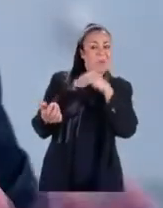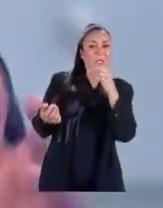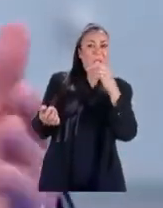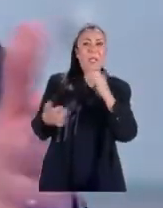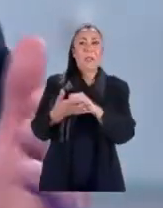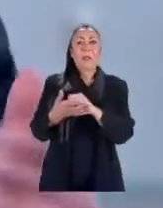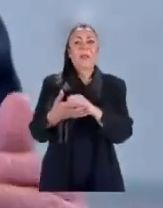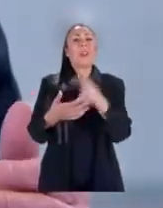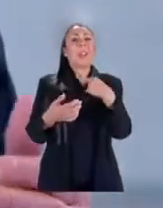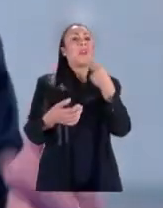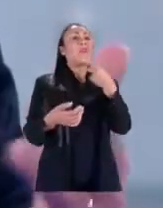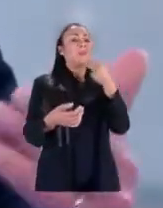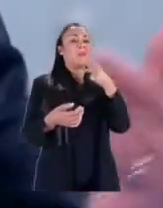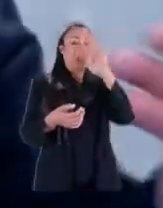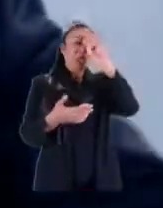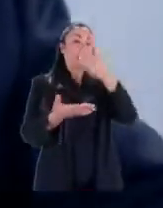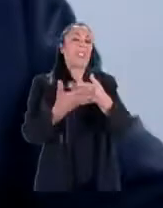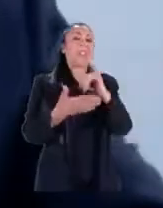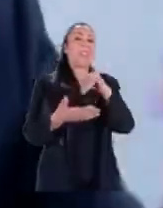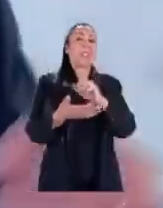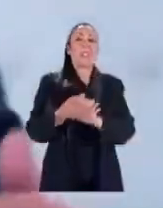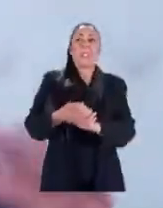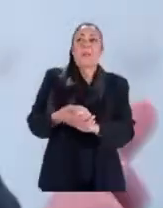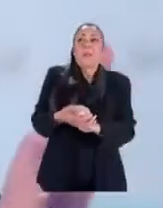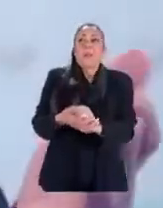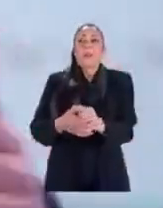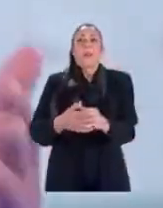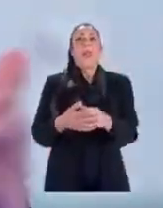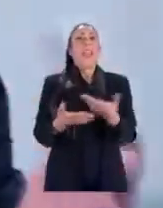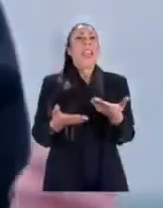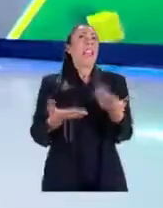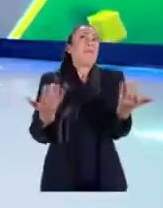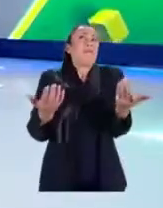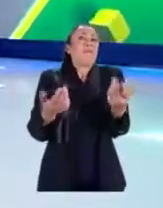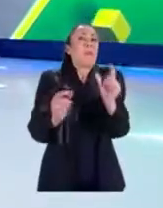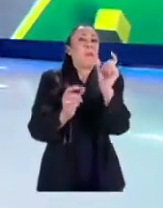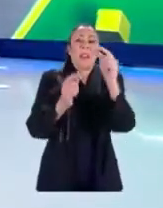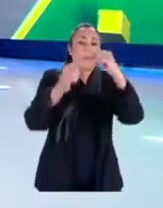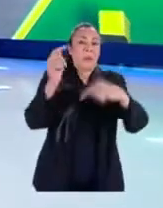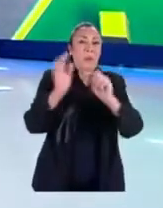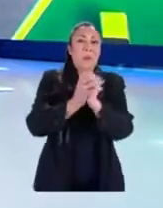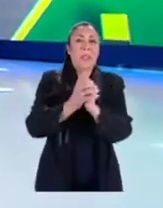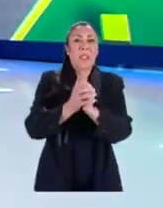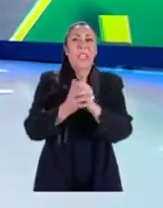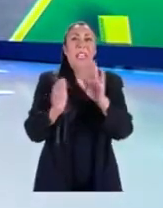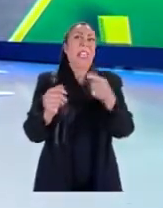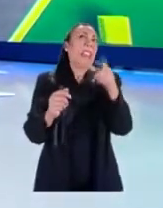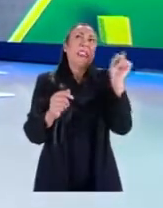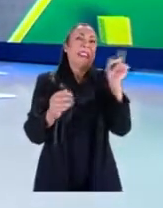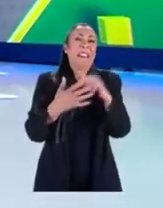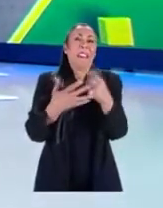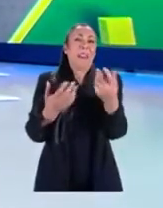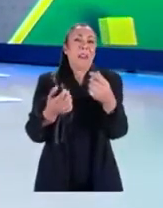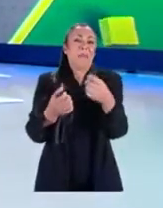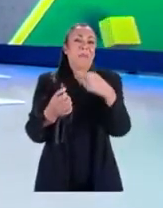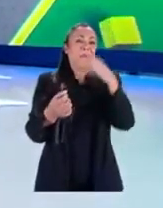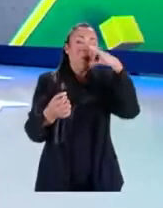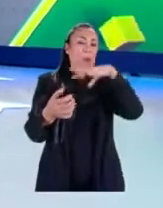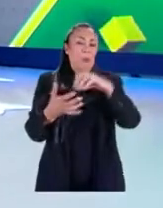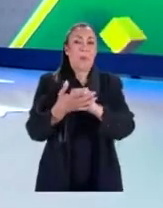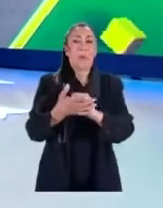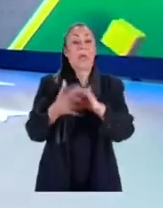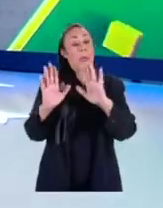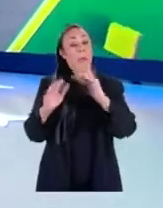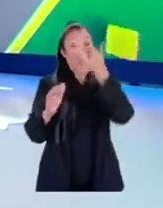A palavra correta é ignorante. Ignorante não é palavra ofensiva. Não é. Cara, ignorante. O jeitão do cara é chucrão. É, muita gente está deixando